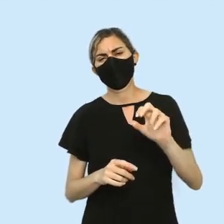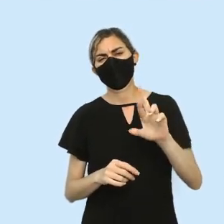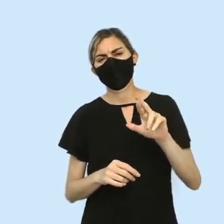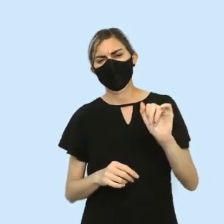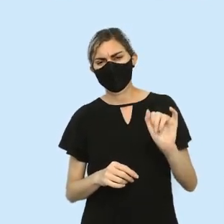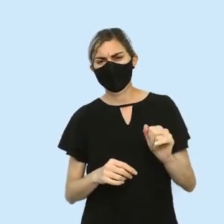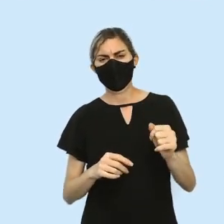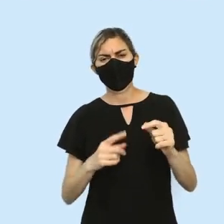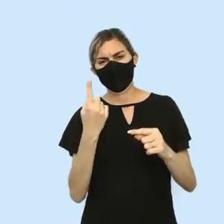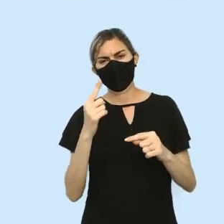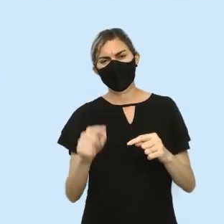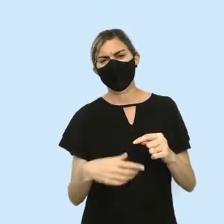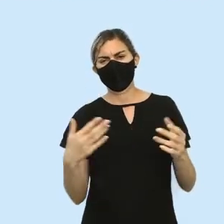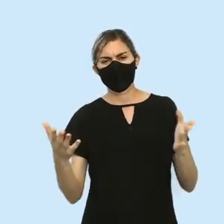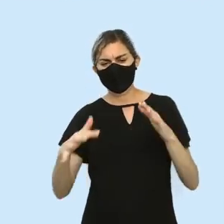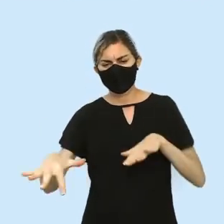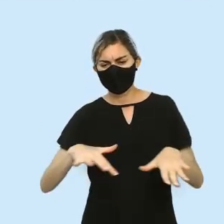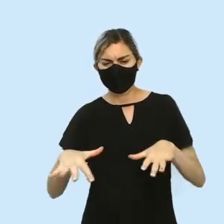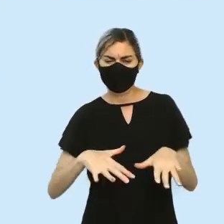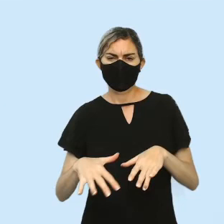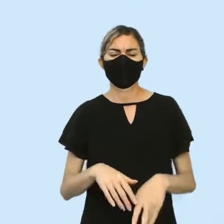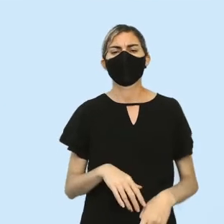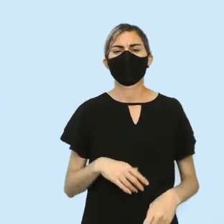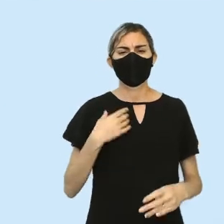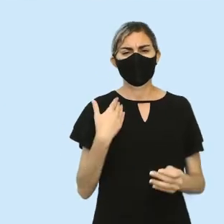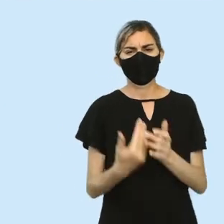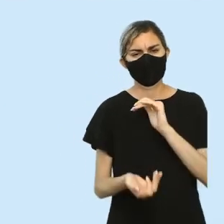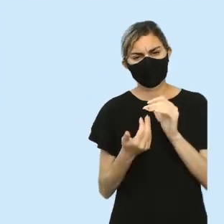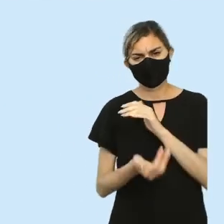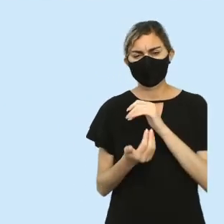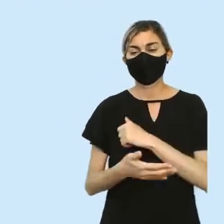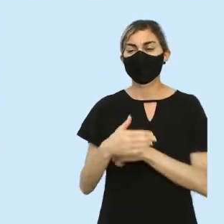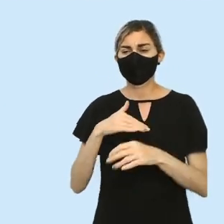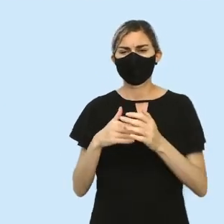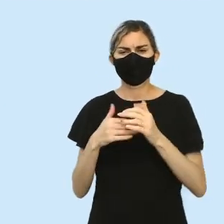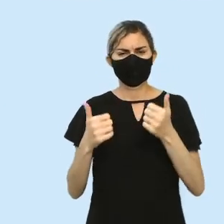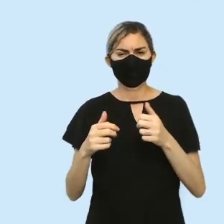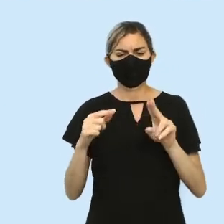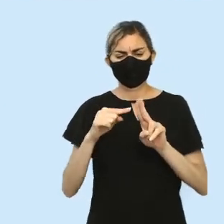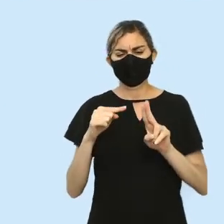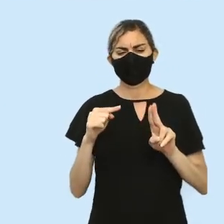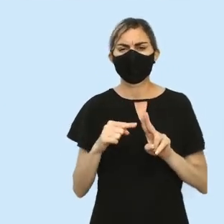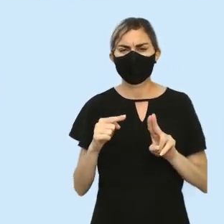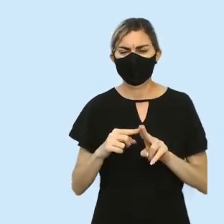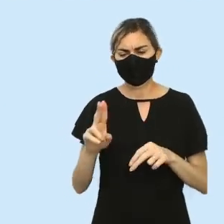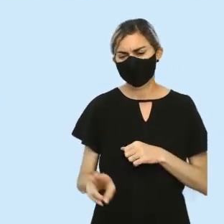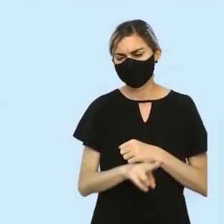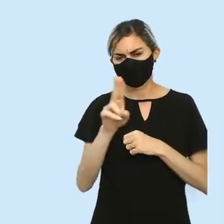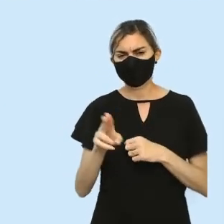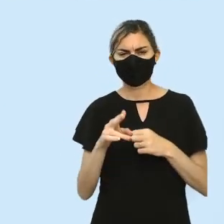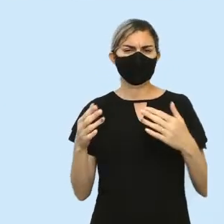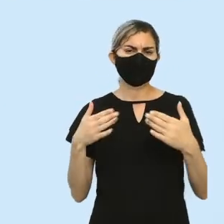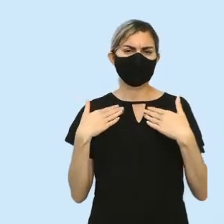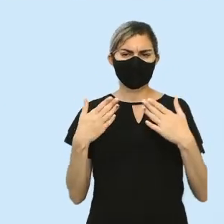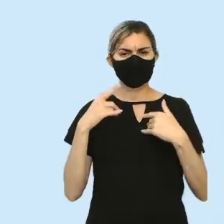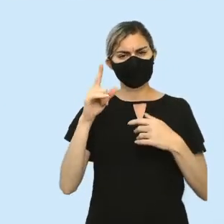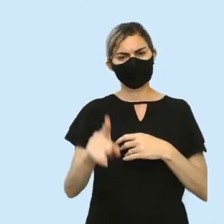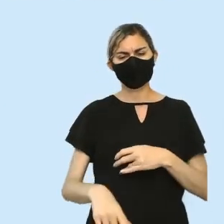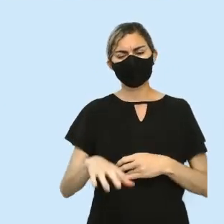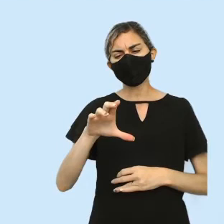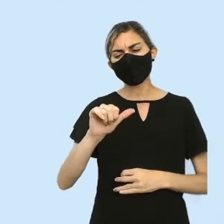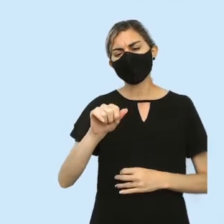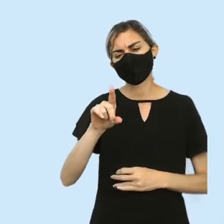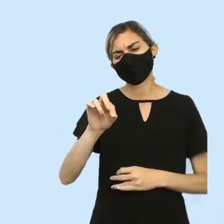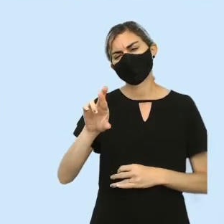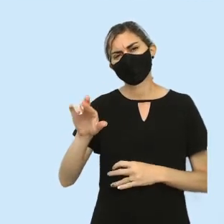hoje, que foi a agitação total nesse estúdio. Muito bem, então a unidade usual de calor é